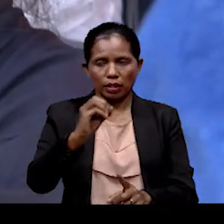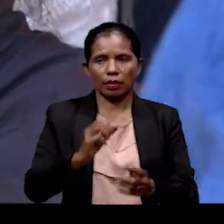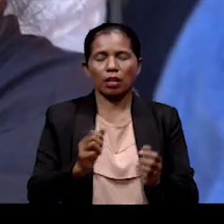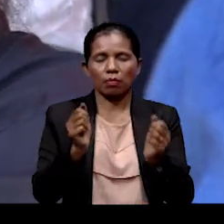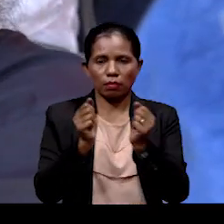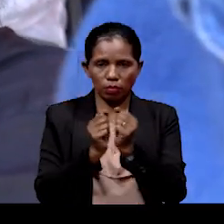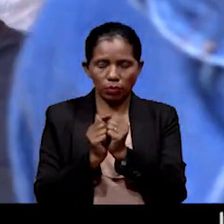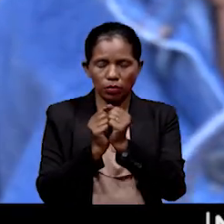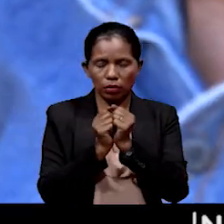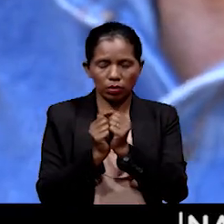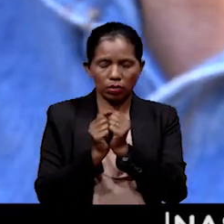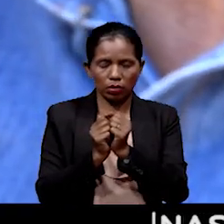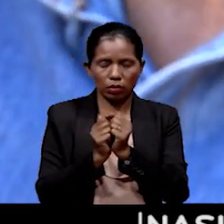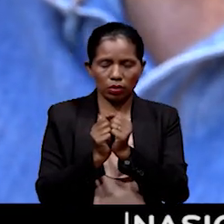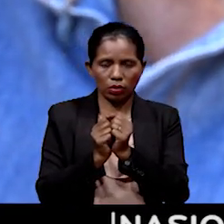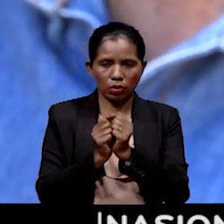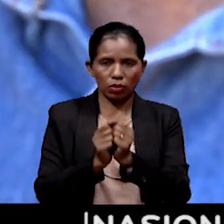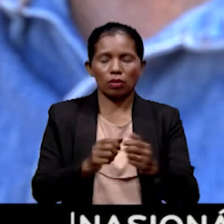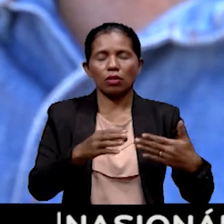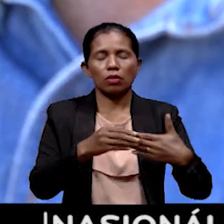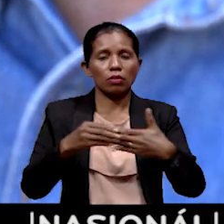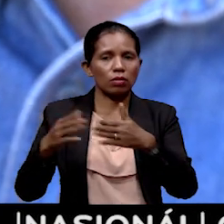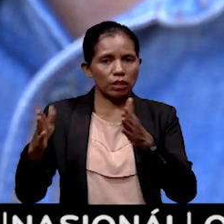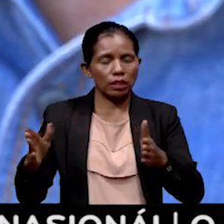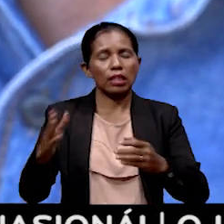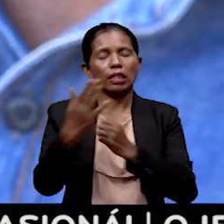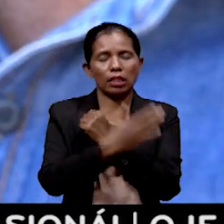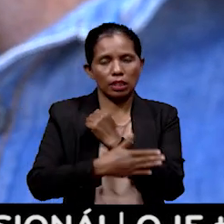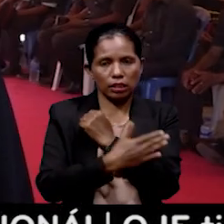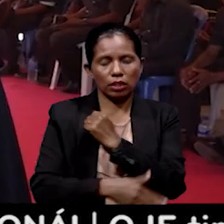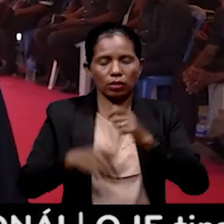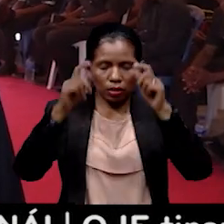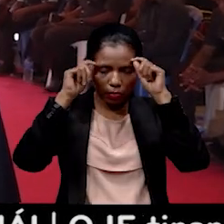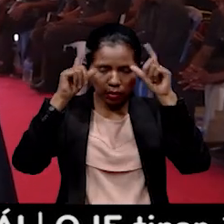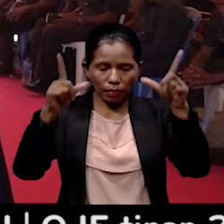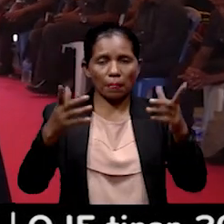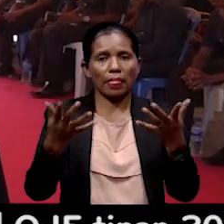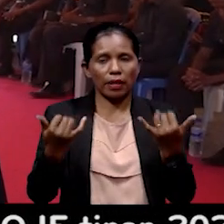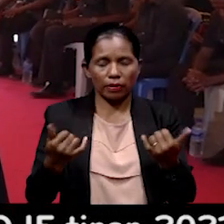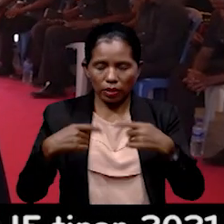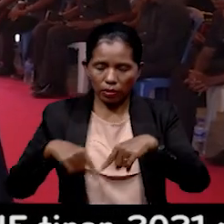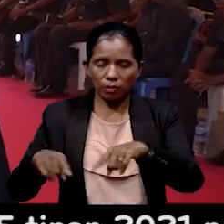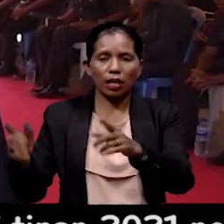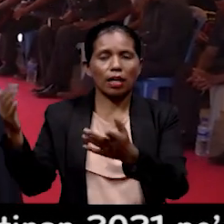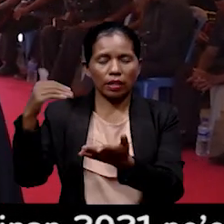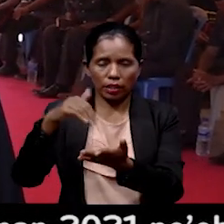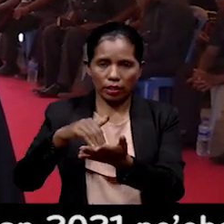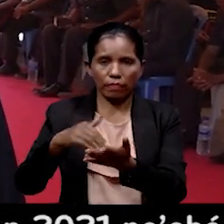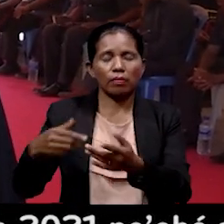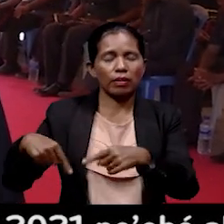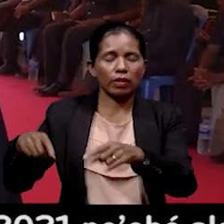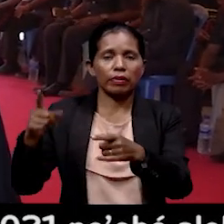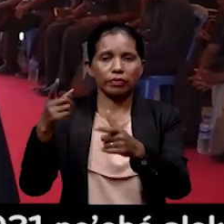ho autoridade na São Timor-Leste nia. Agora nia ato filha fali, pa tava fata nve ikus